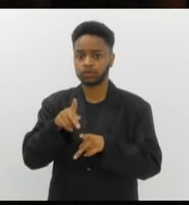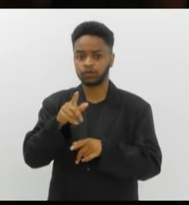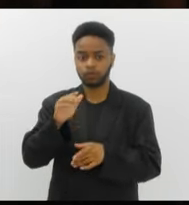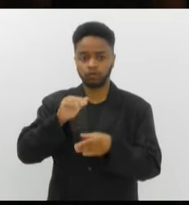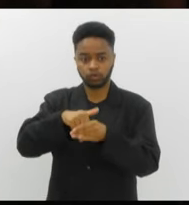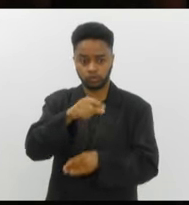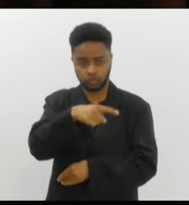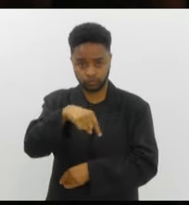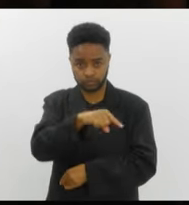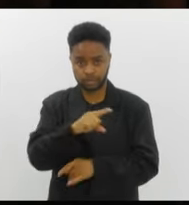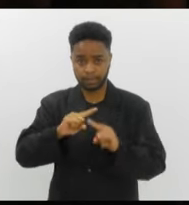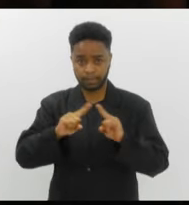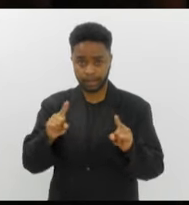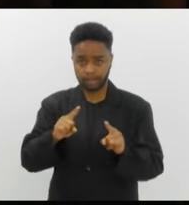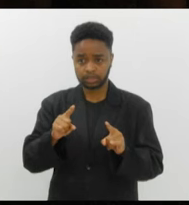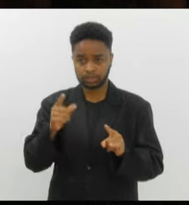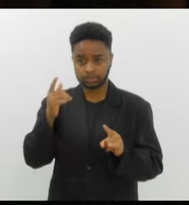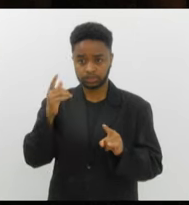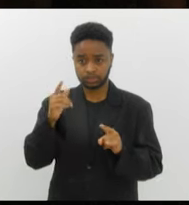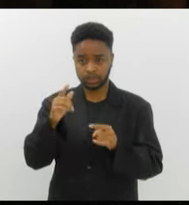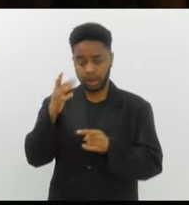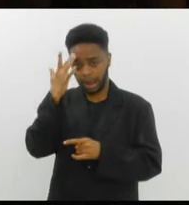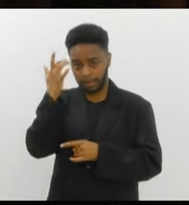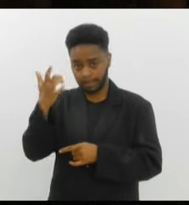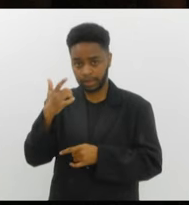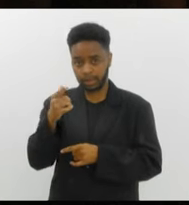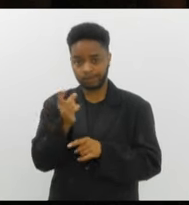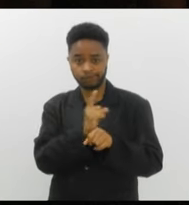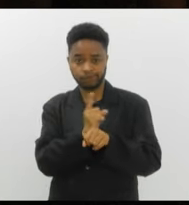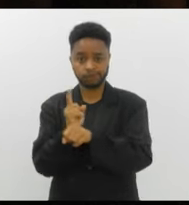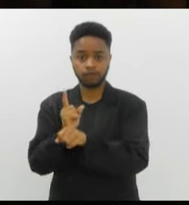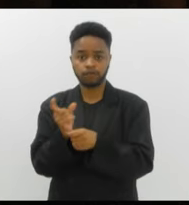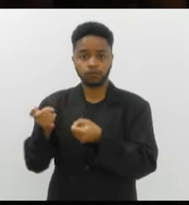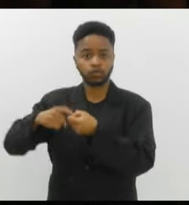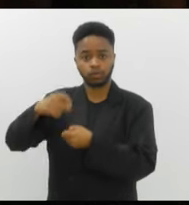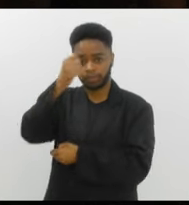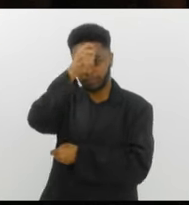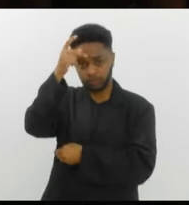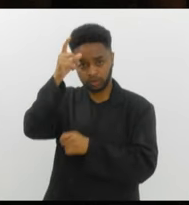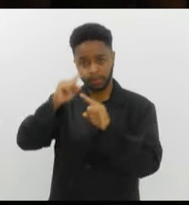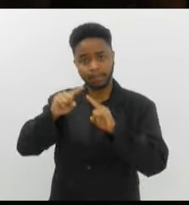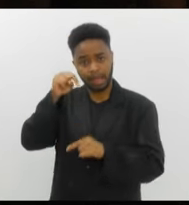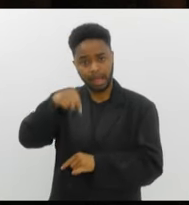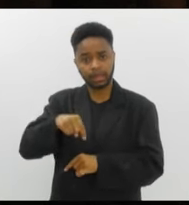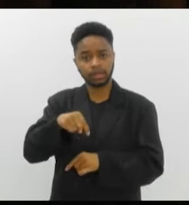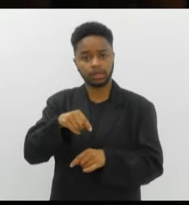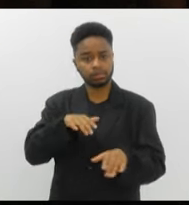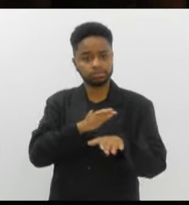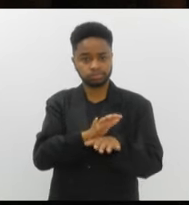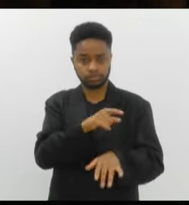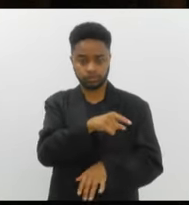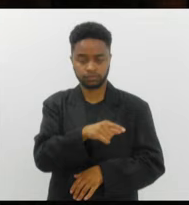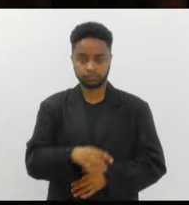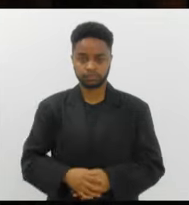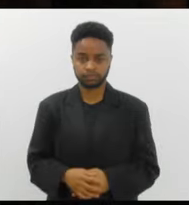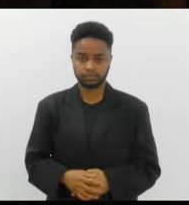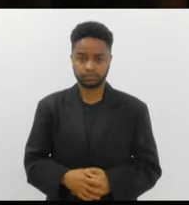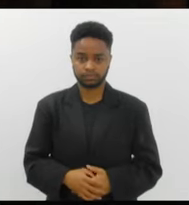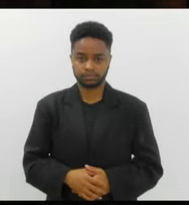Vossa Excelência no dia seguinte botou o rabo entre as pernas, foi embora para a prefeitura, aqui vai ser pau dentro.